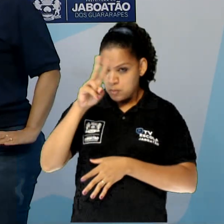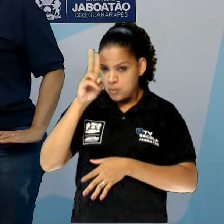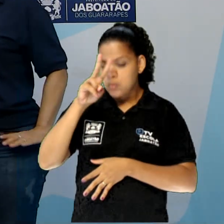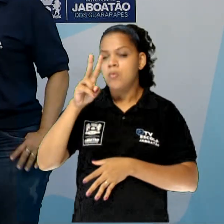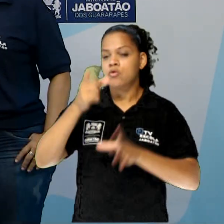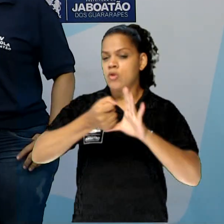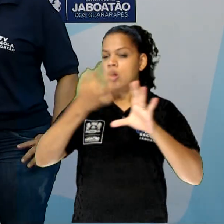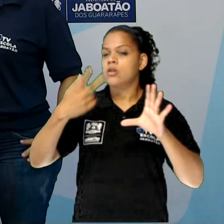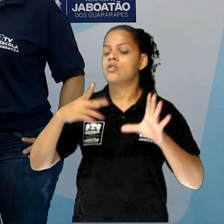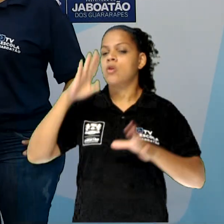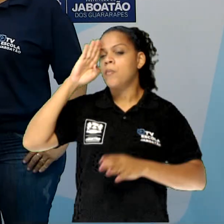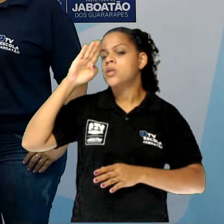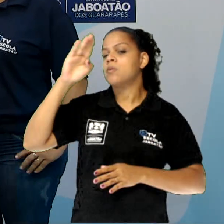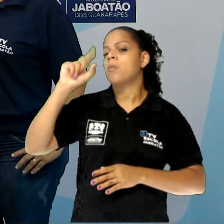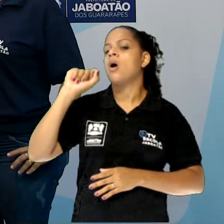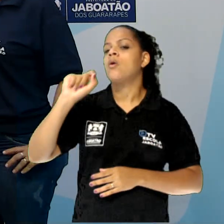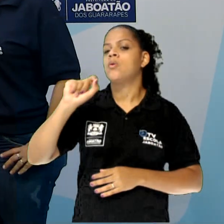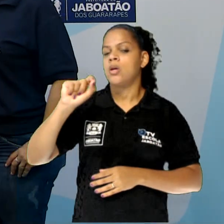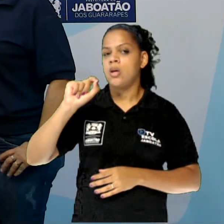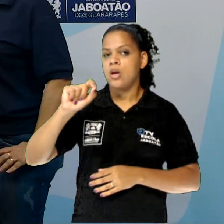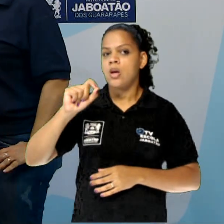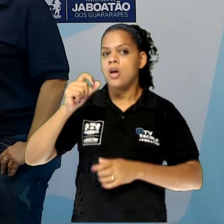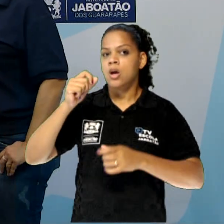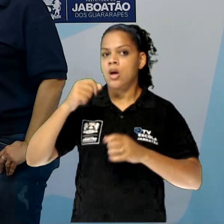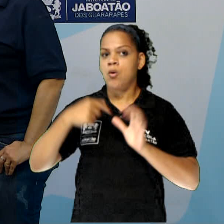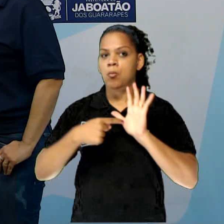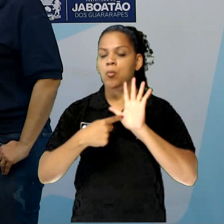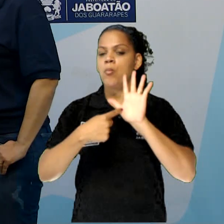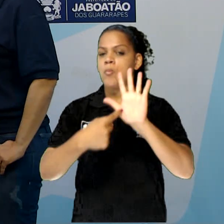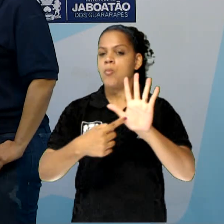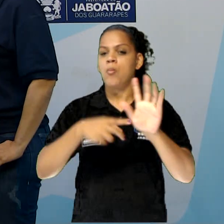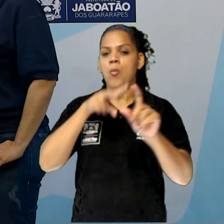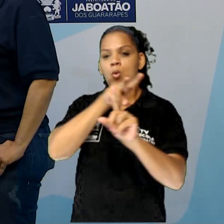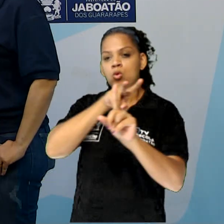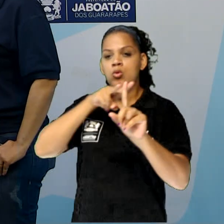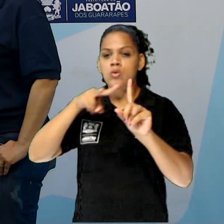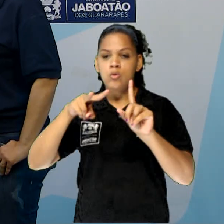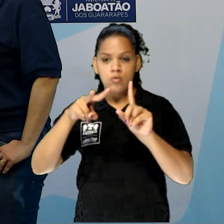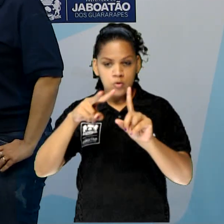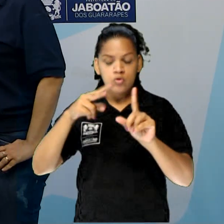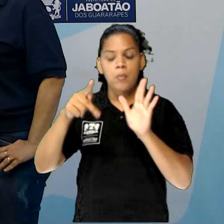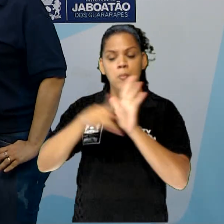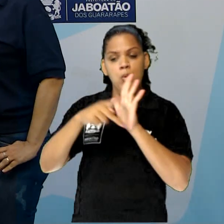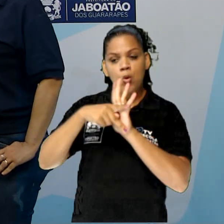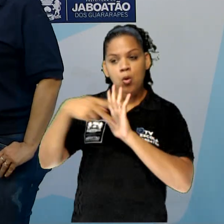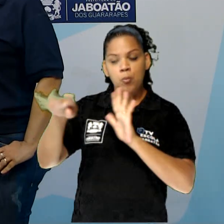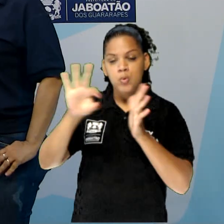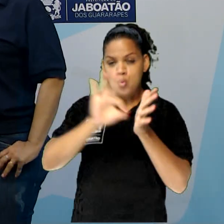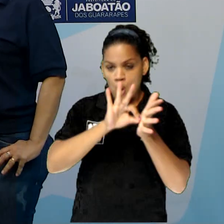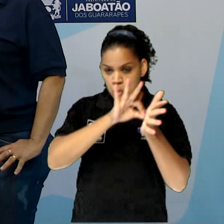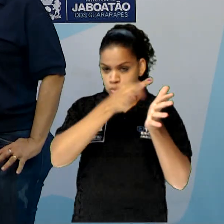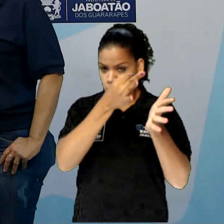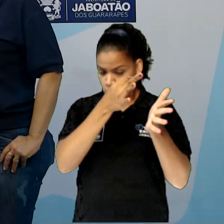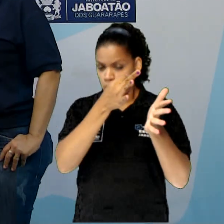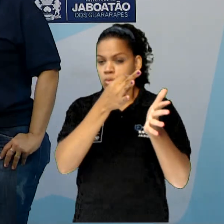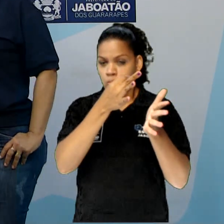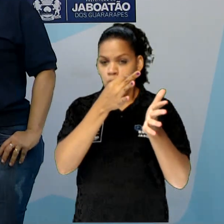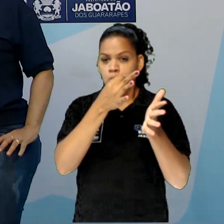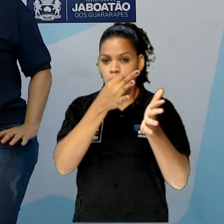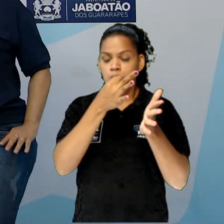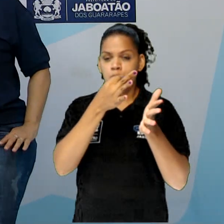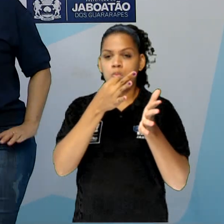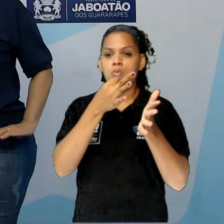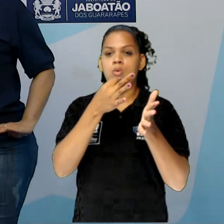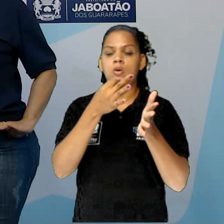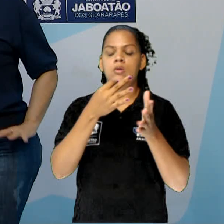característica principal a expressão do ponto de vista do autor sobre questões polêmicas que interessam a muitas pessoas.